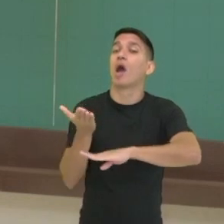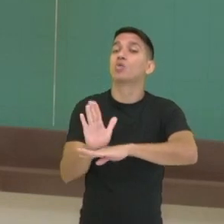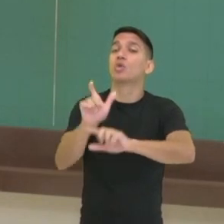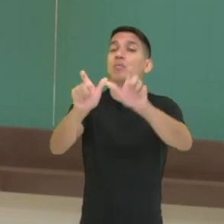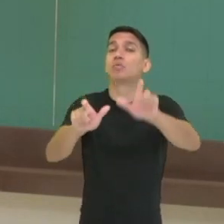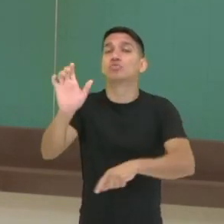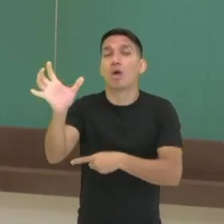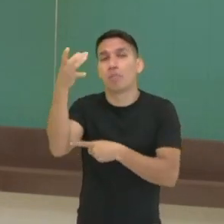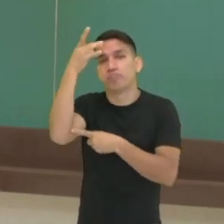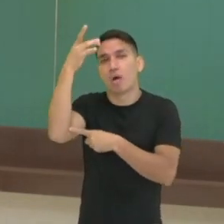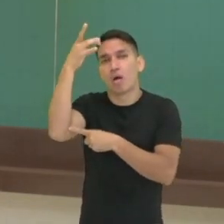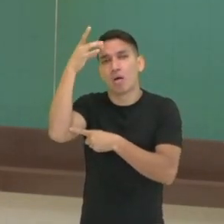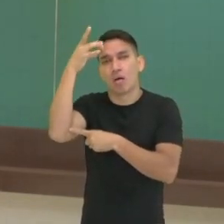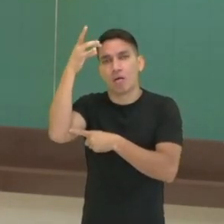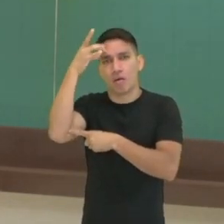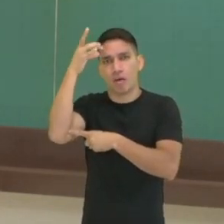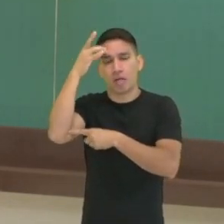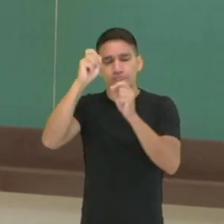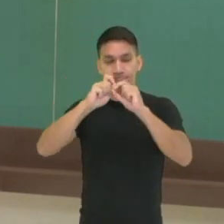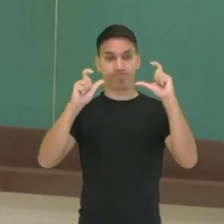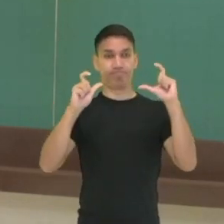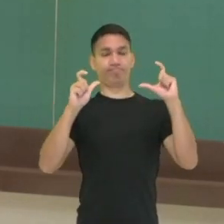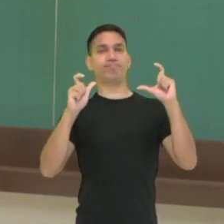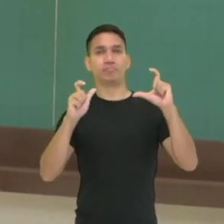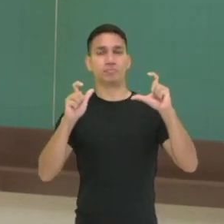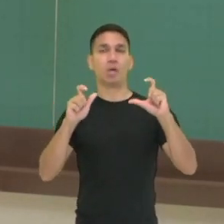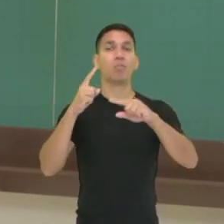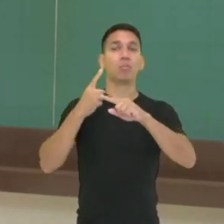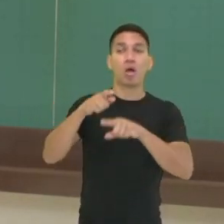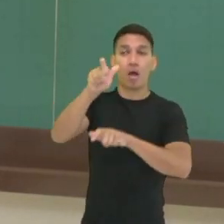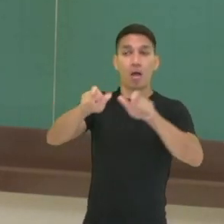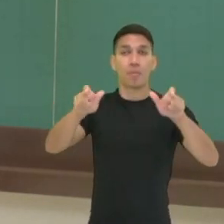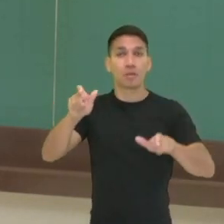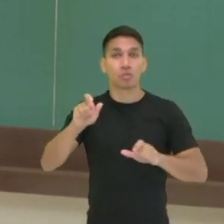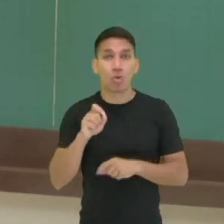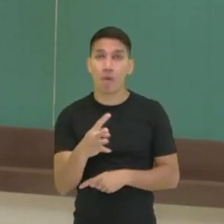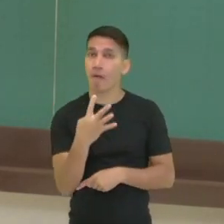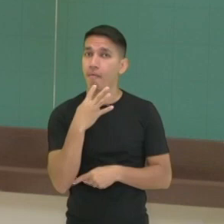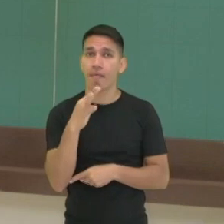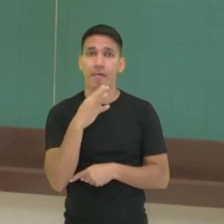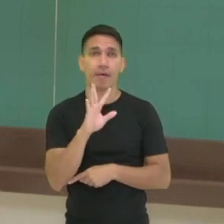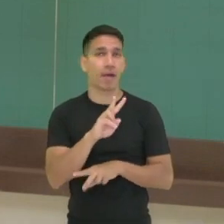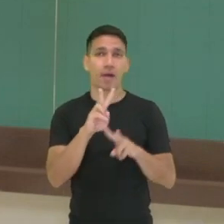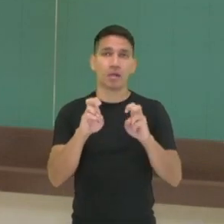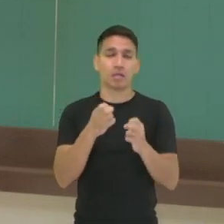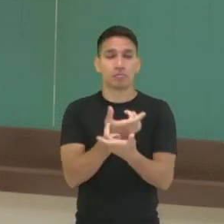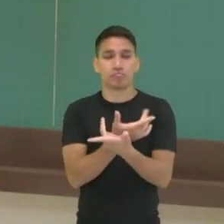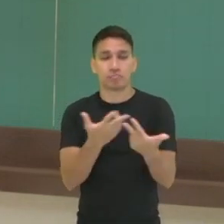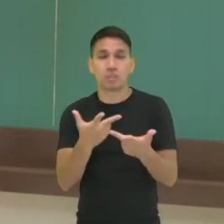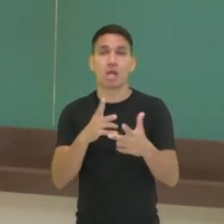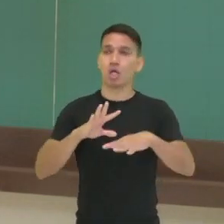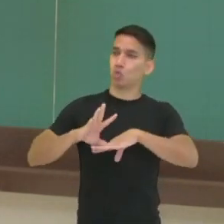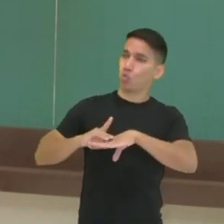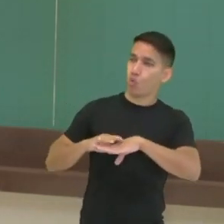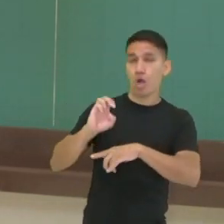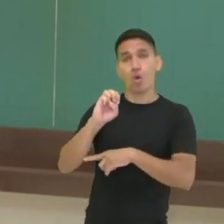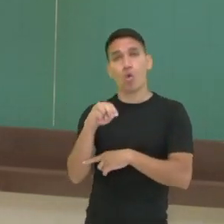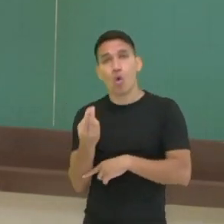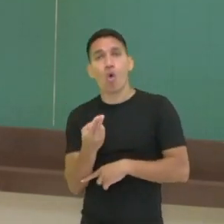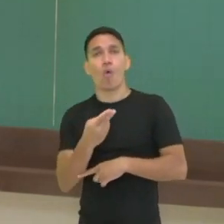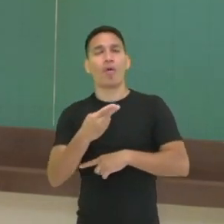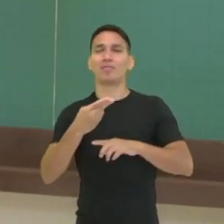conscientizar a população. Para aquelas pessoas que não conhecem essa doença, ou